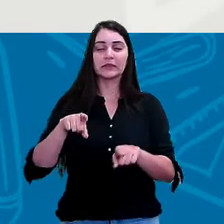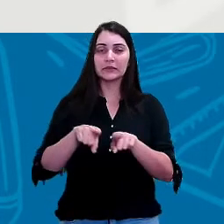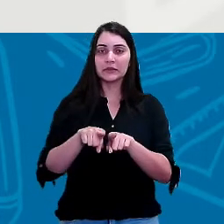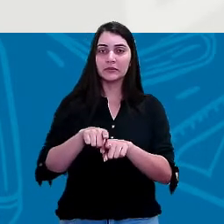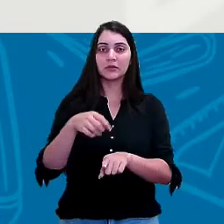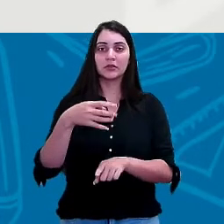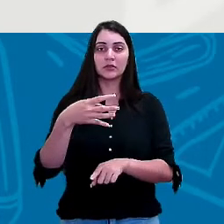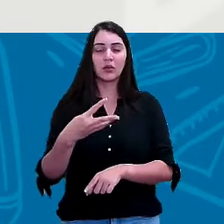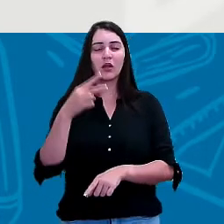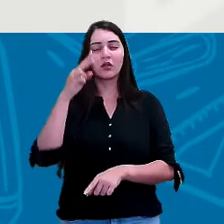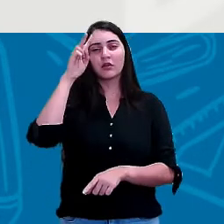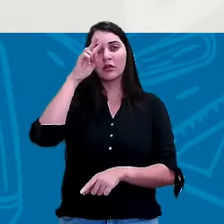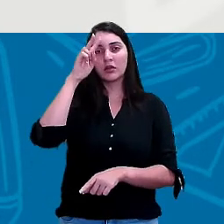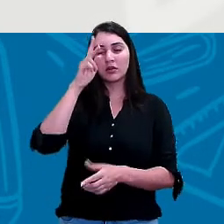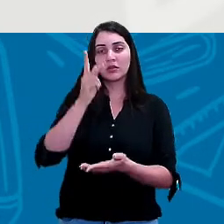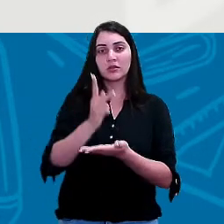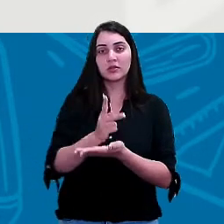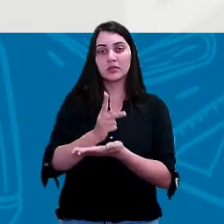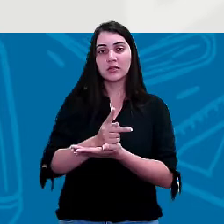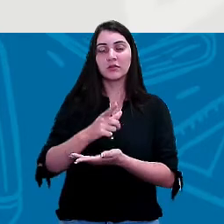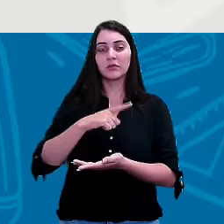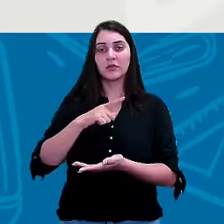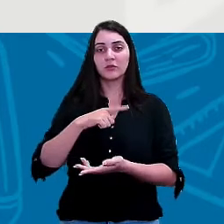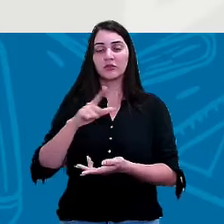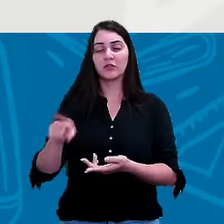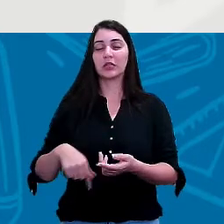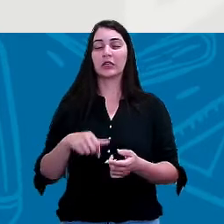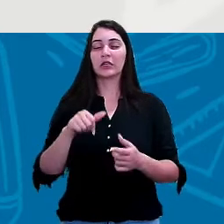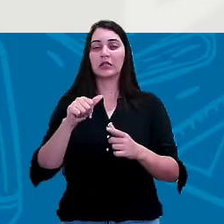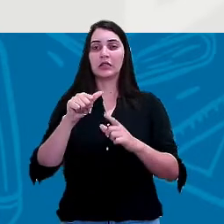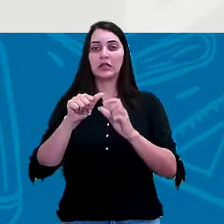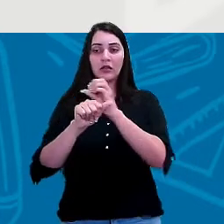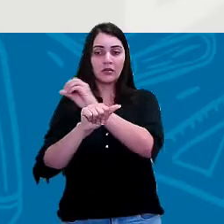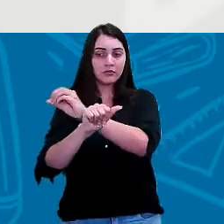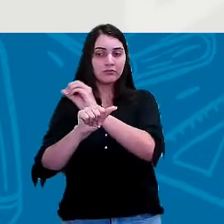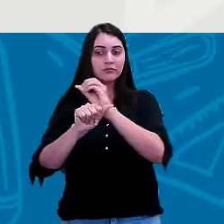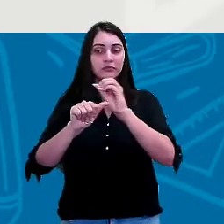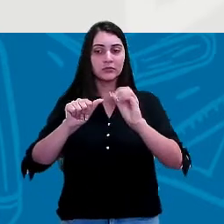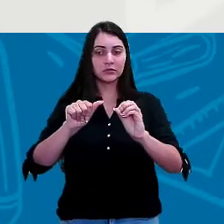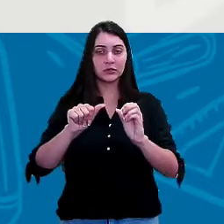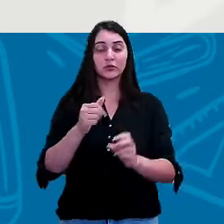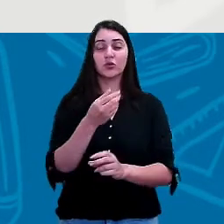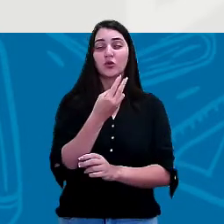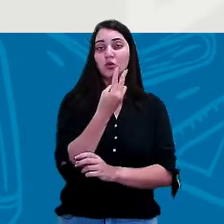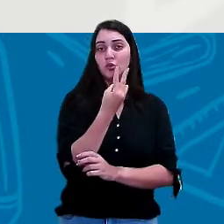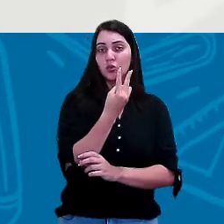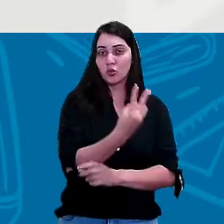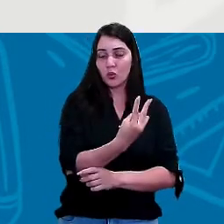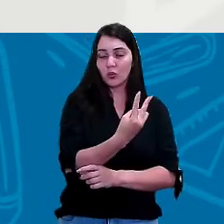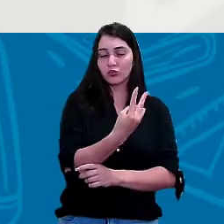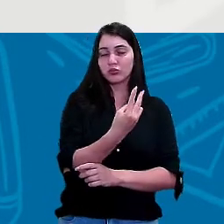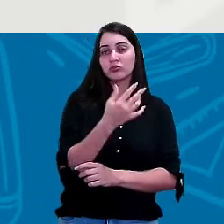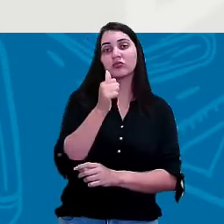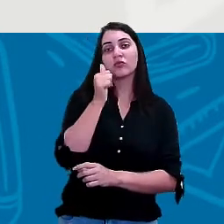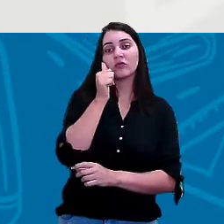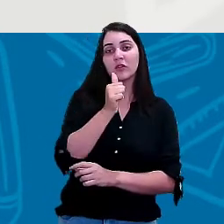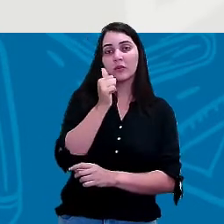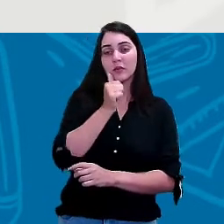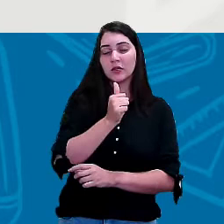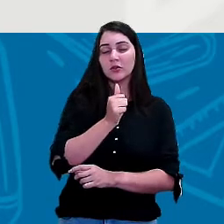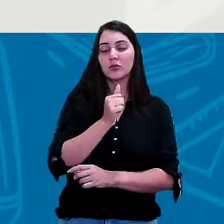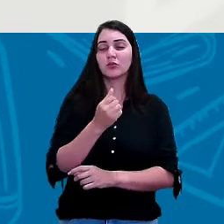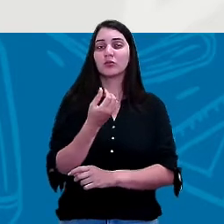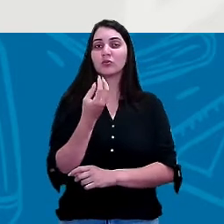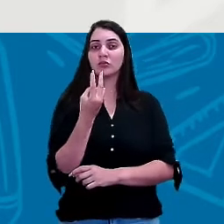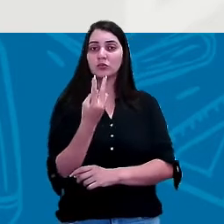sempre vamos ter definidos 2, que são para o feminino, e 2